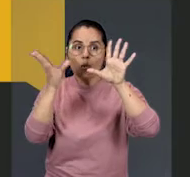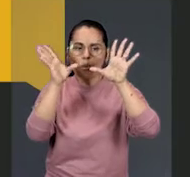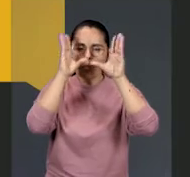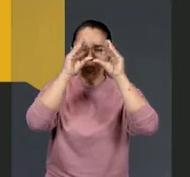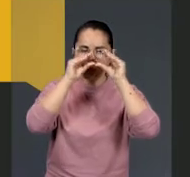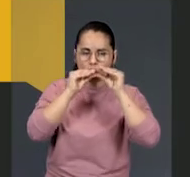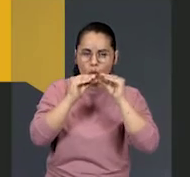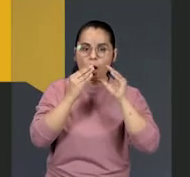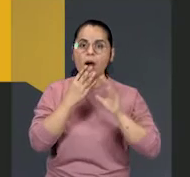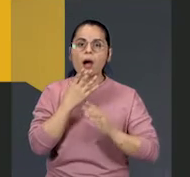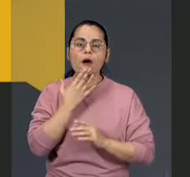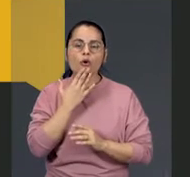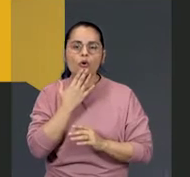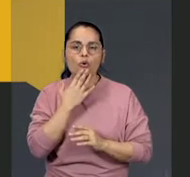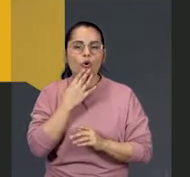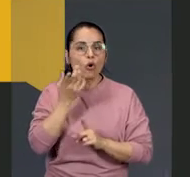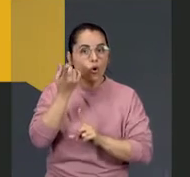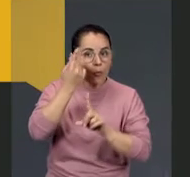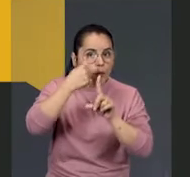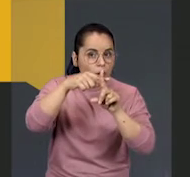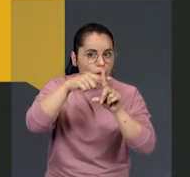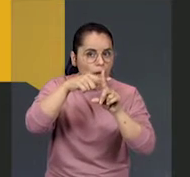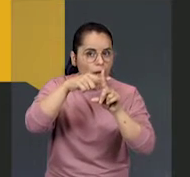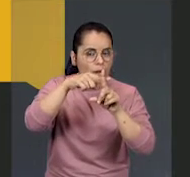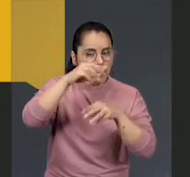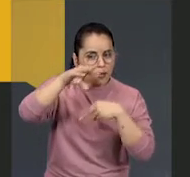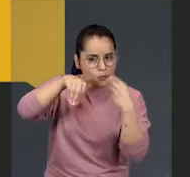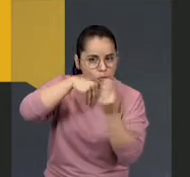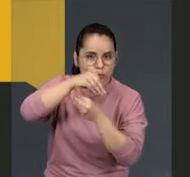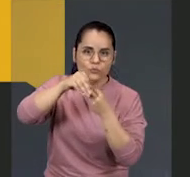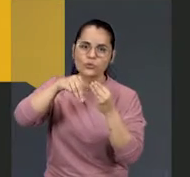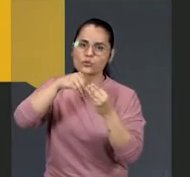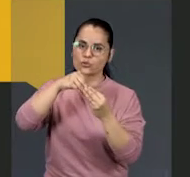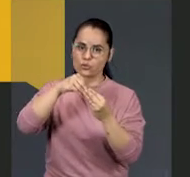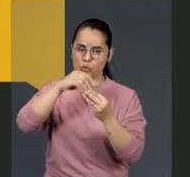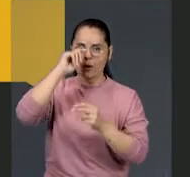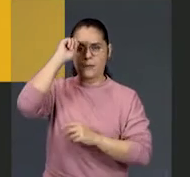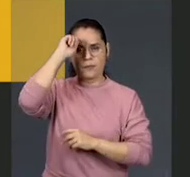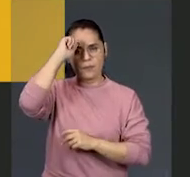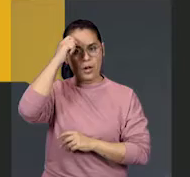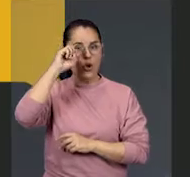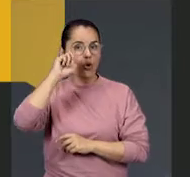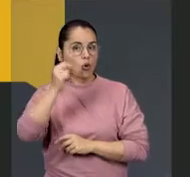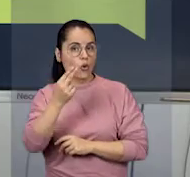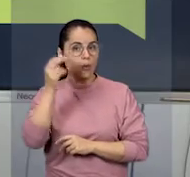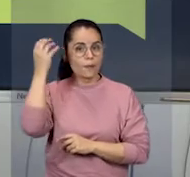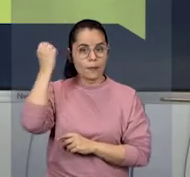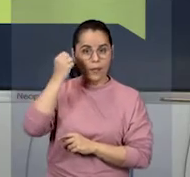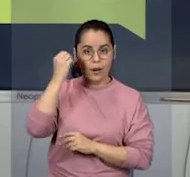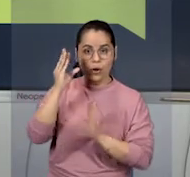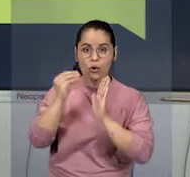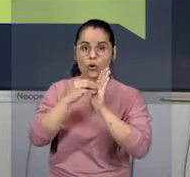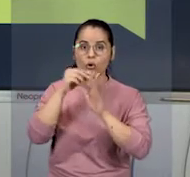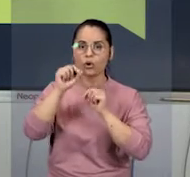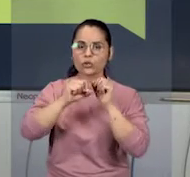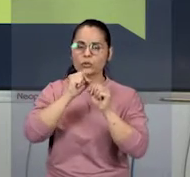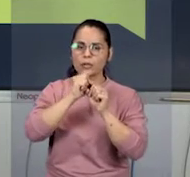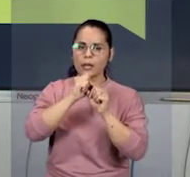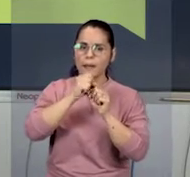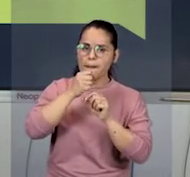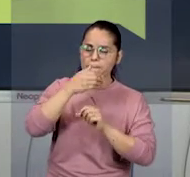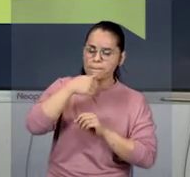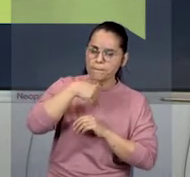de uma cor com a adição do preto e do branco. Aqui, colocando mais